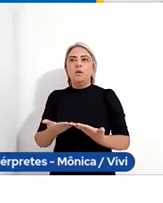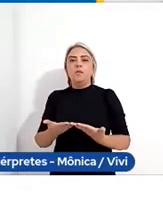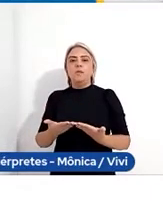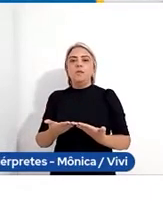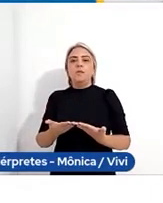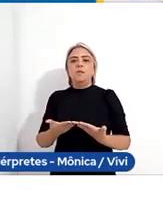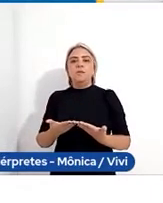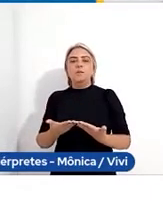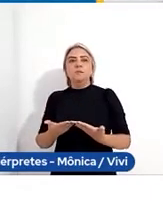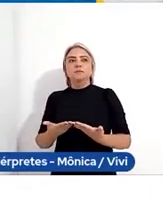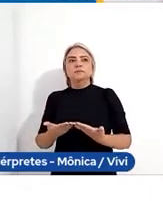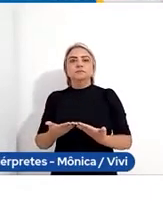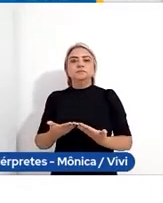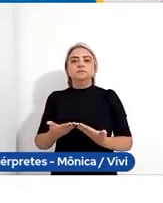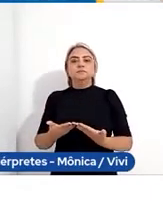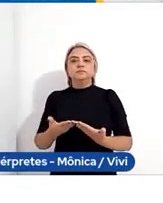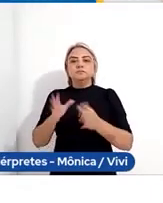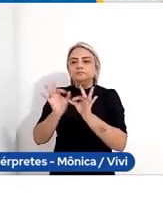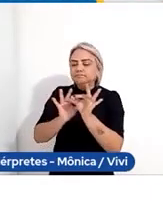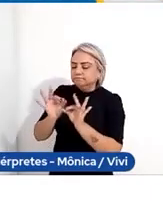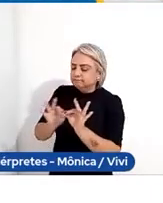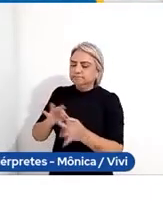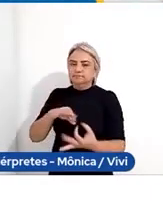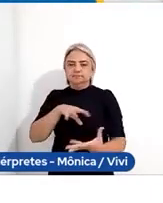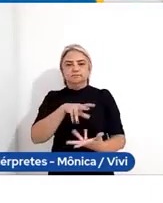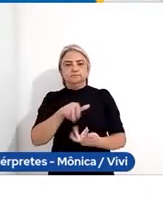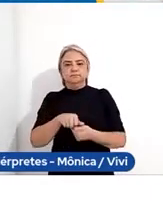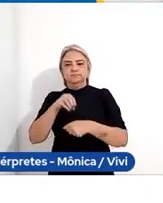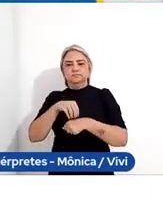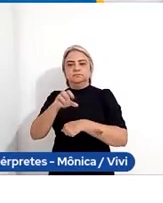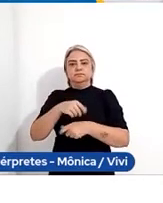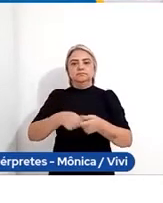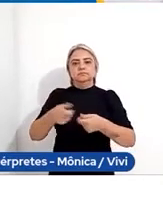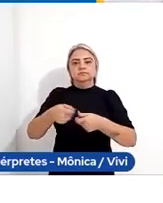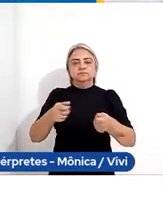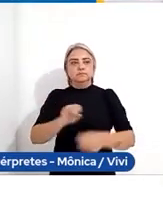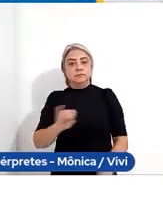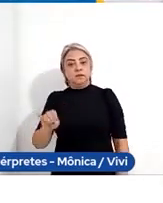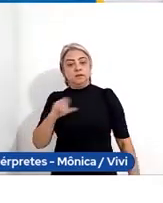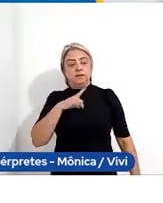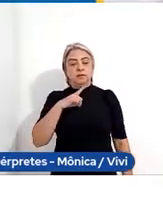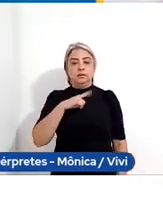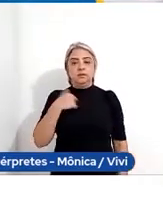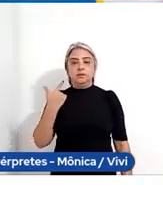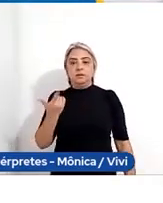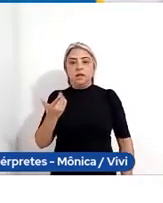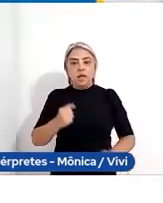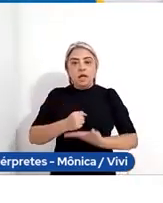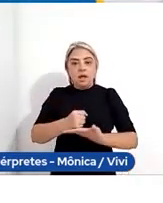vai ser o arranjo global de distribuição de tecnologias, se a gente vai ter a